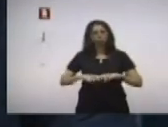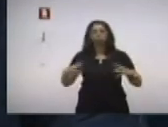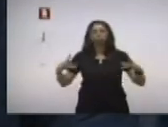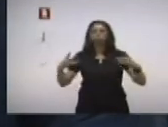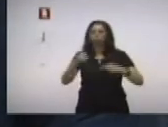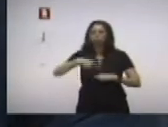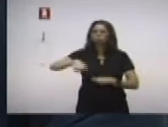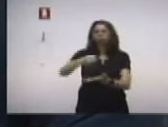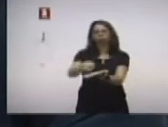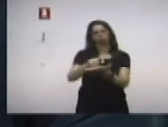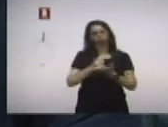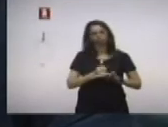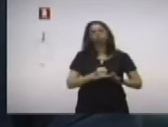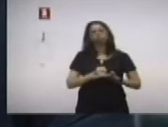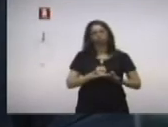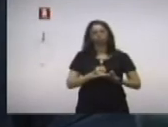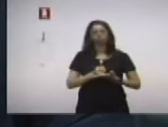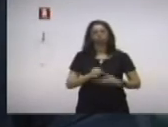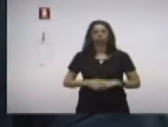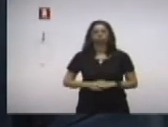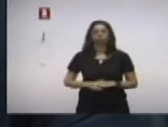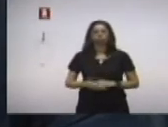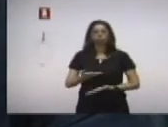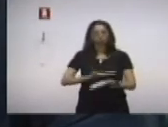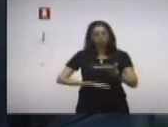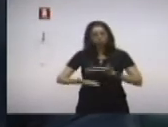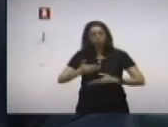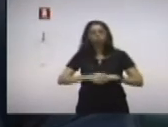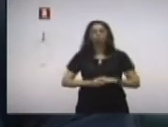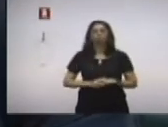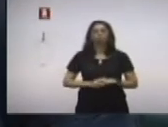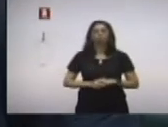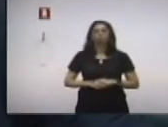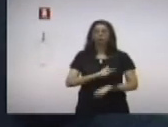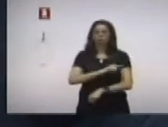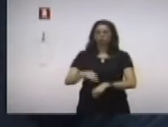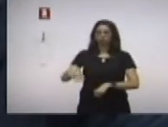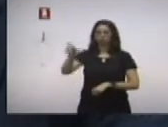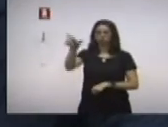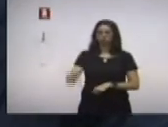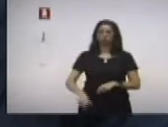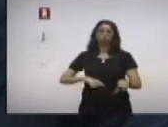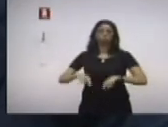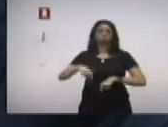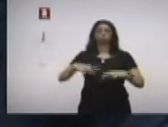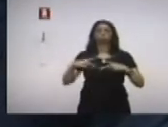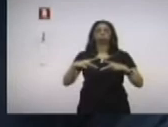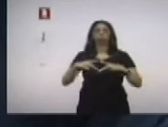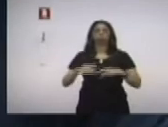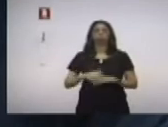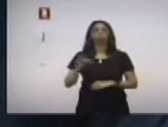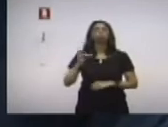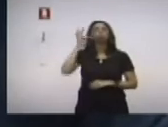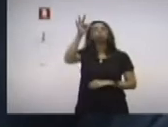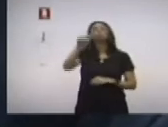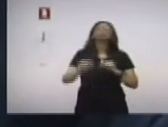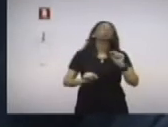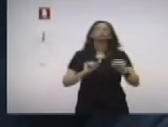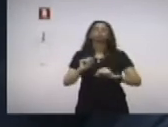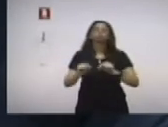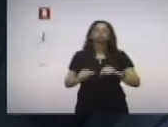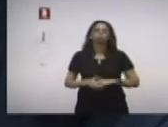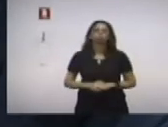todos para que a gente faça valer os direitos dos trabalhadores de Paulínia e posteriormente também